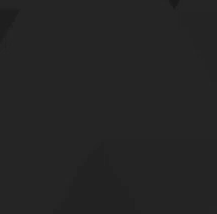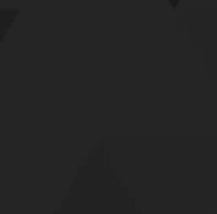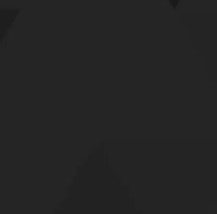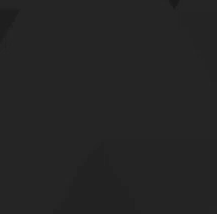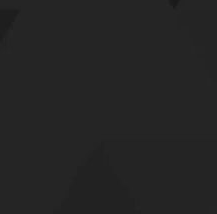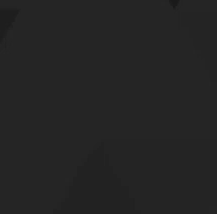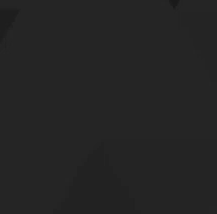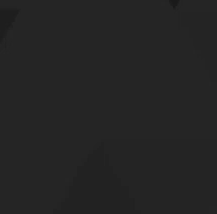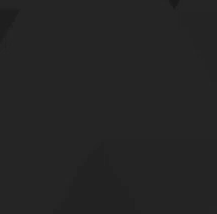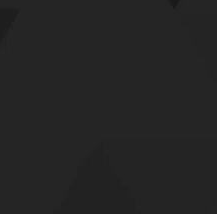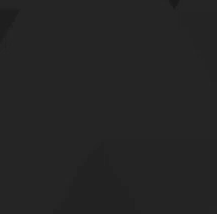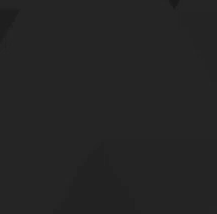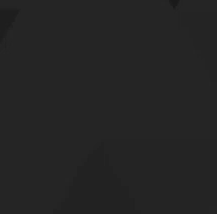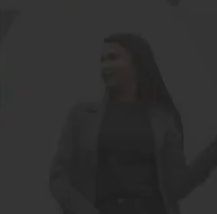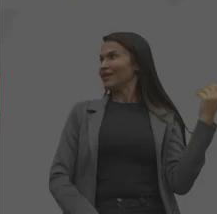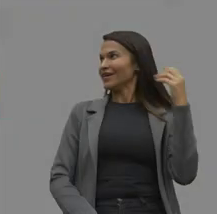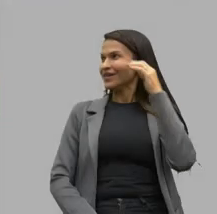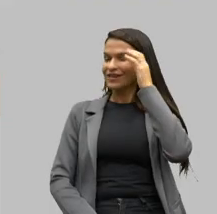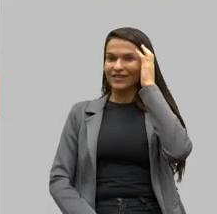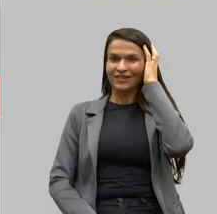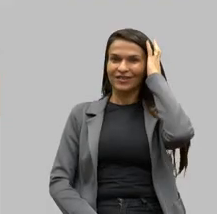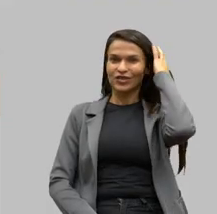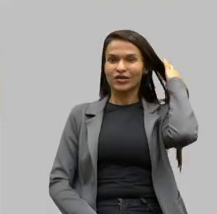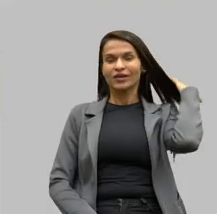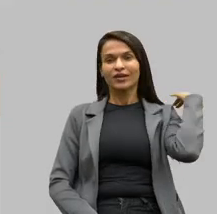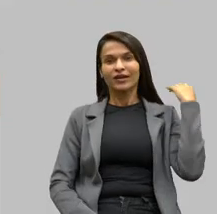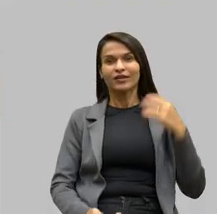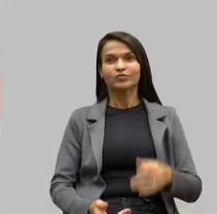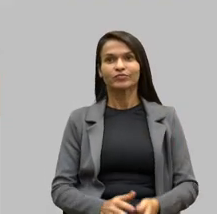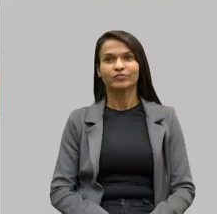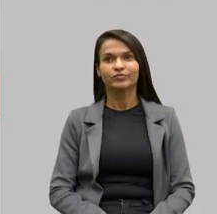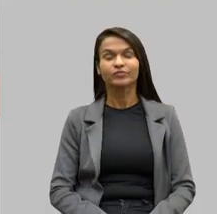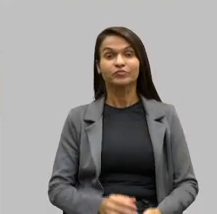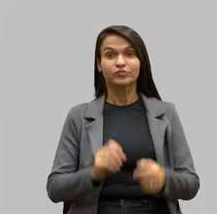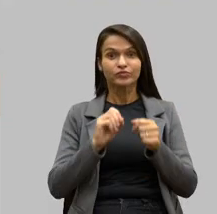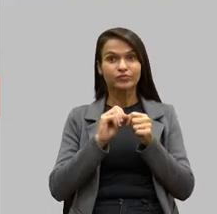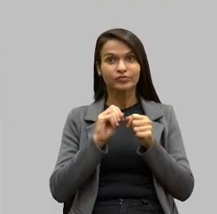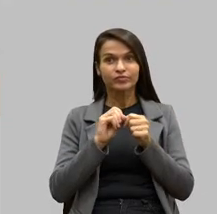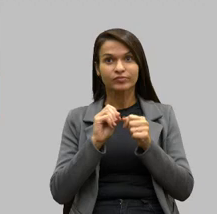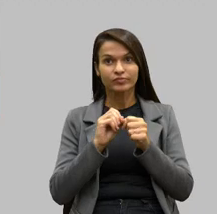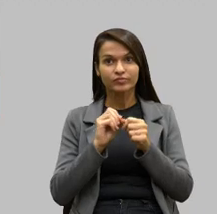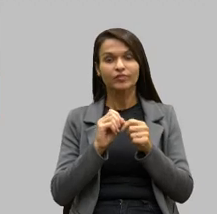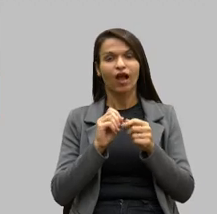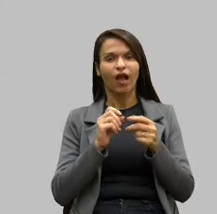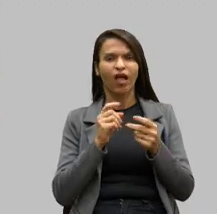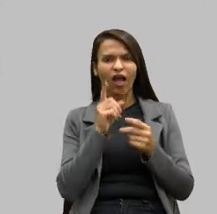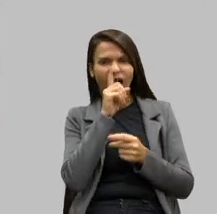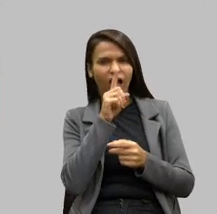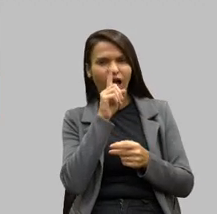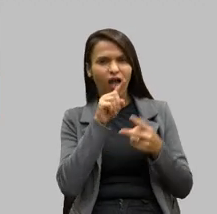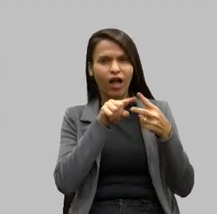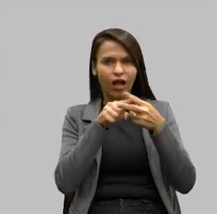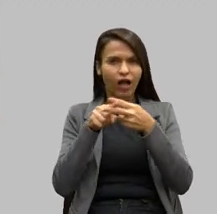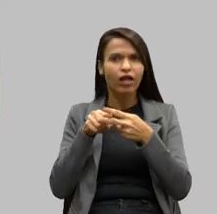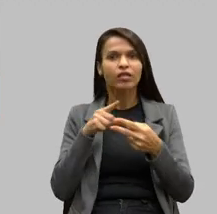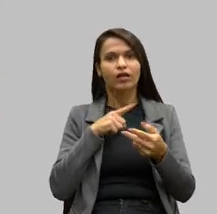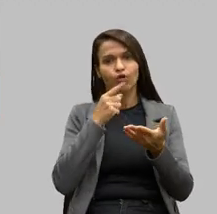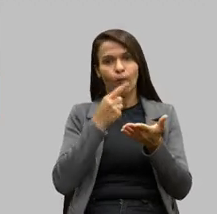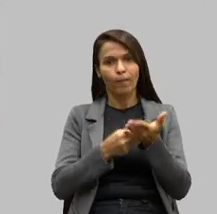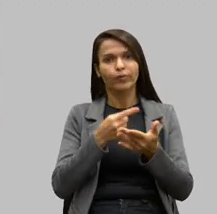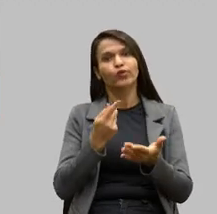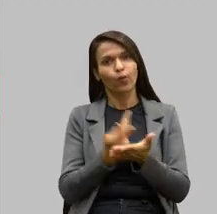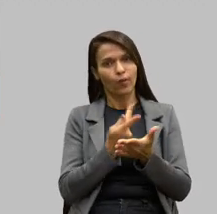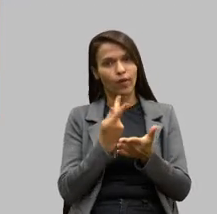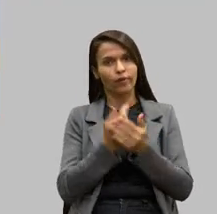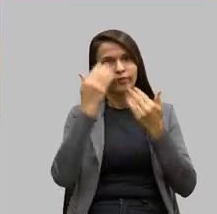com bastante velocidade, com qualidade, e os defeitos, as fábrias vão sendo corrigidas, porque ninguém tem compromisso com o erro. Muito obrigado.